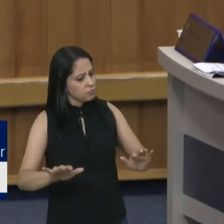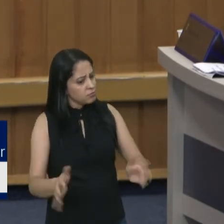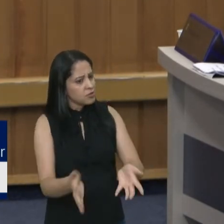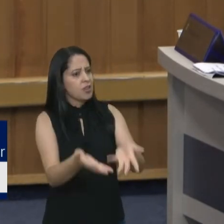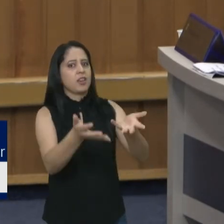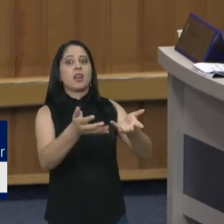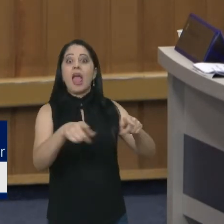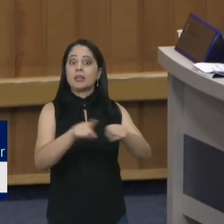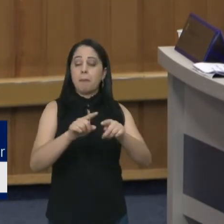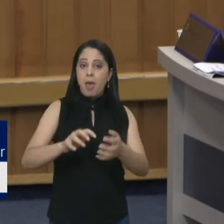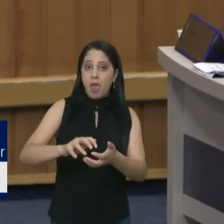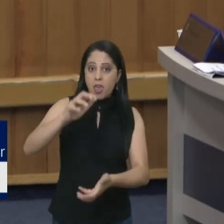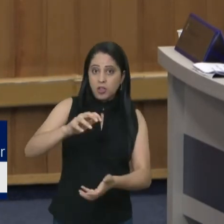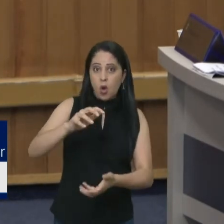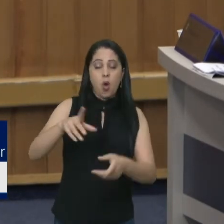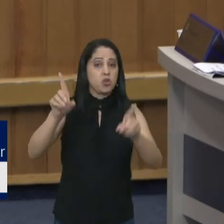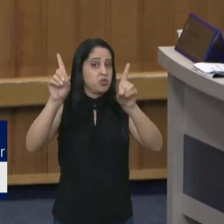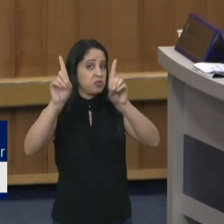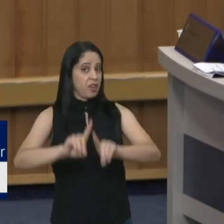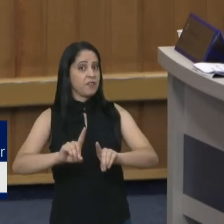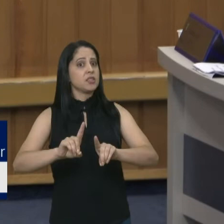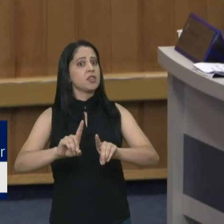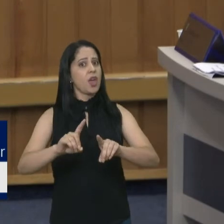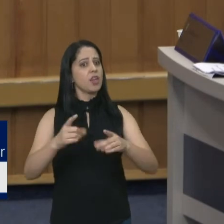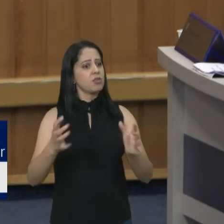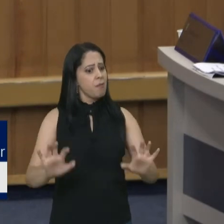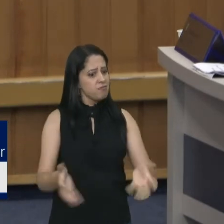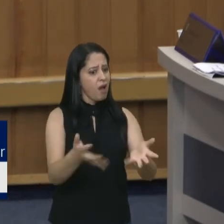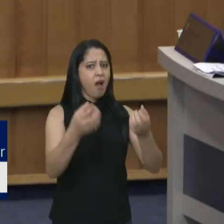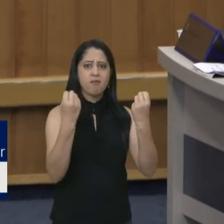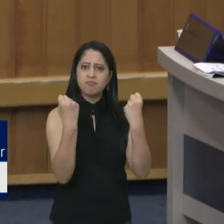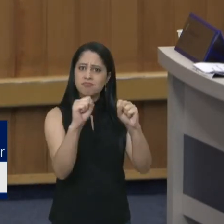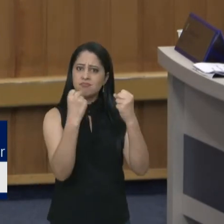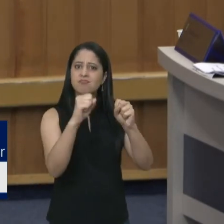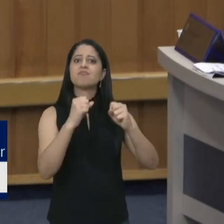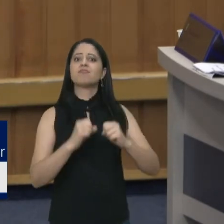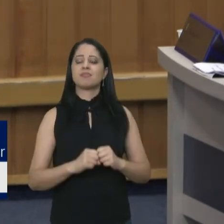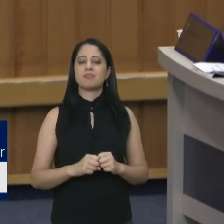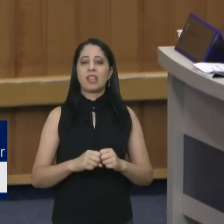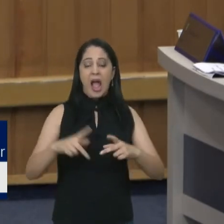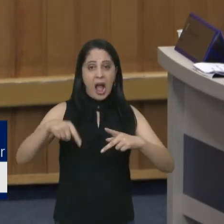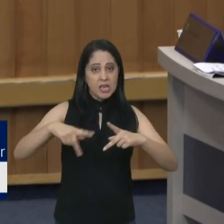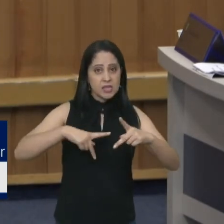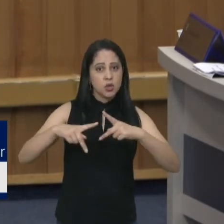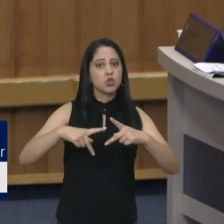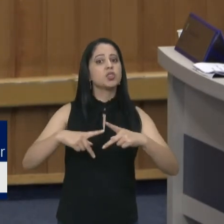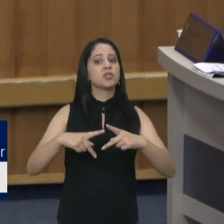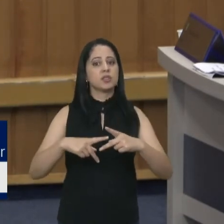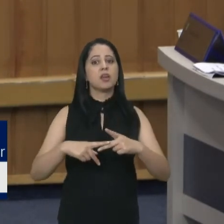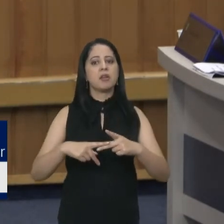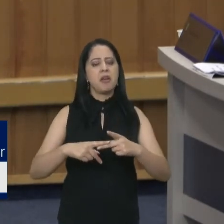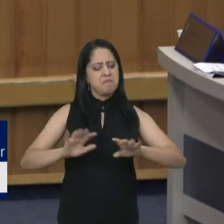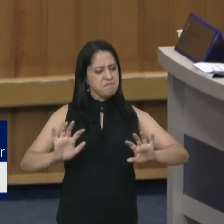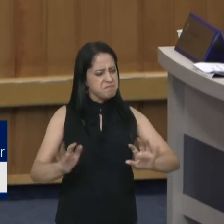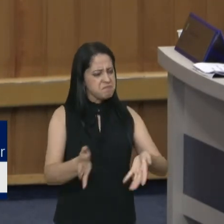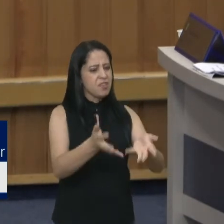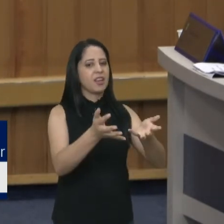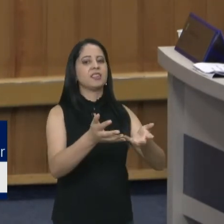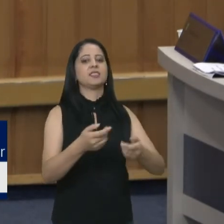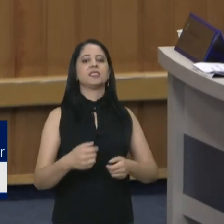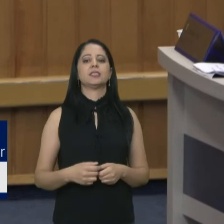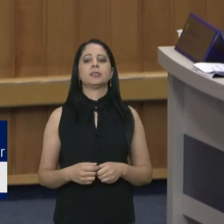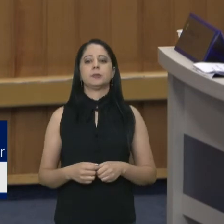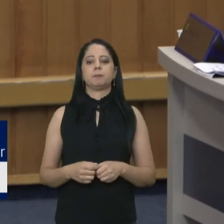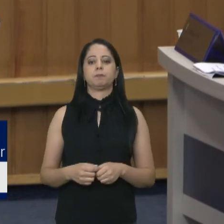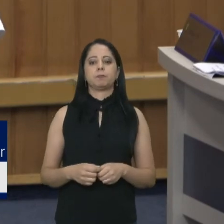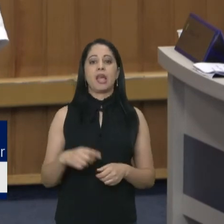aos idosos, as pessoas com deficiência, a praticar atividade física, né? São José promove muito isso e a gente ajuda muito